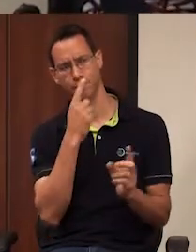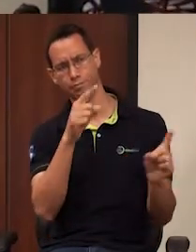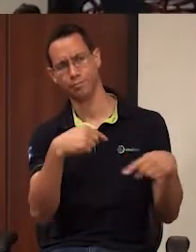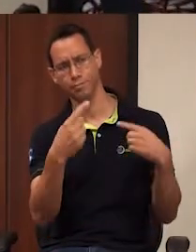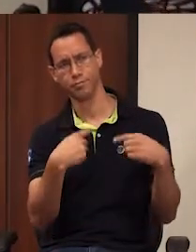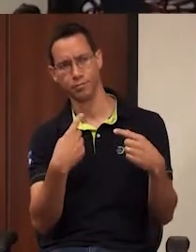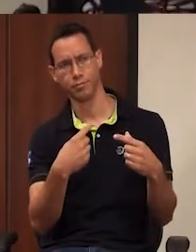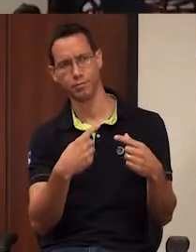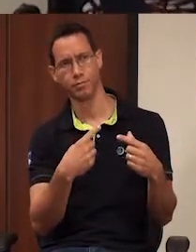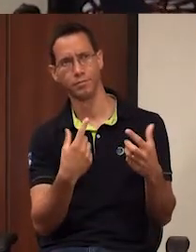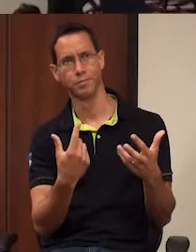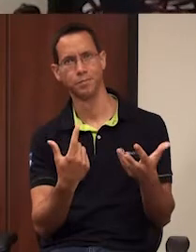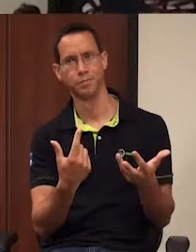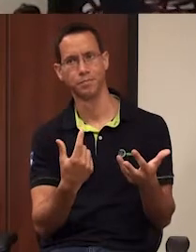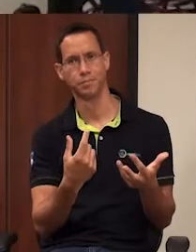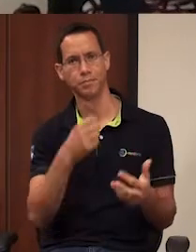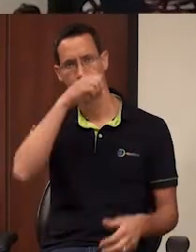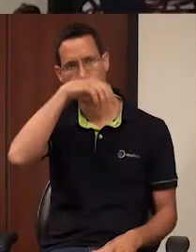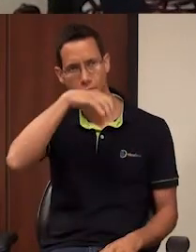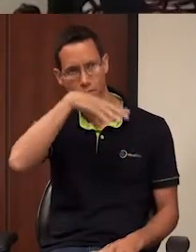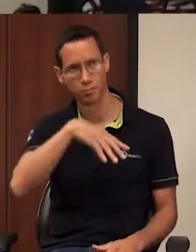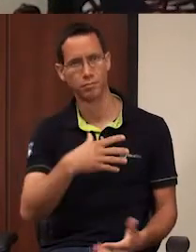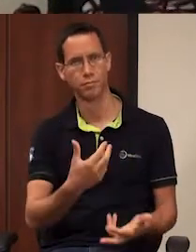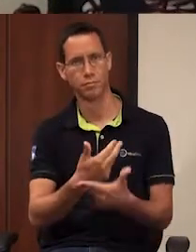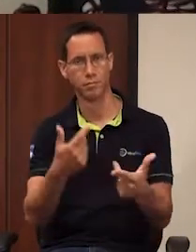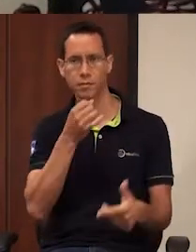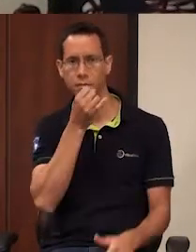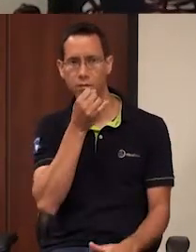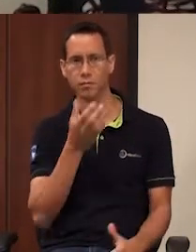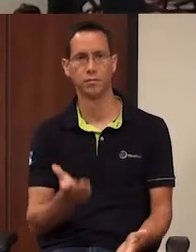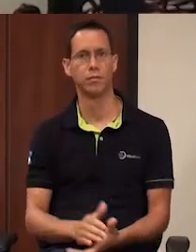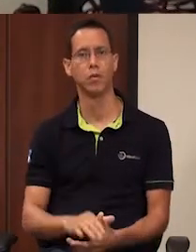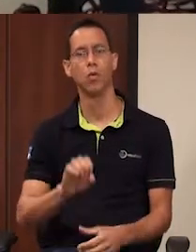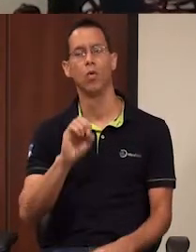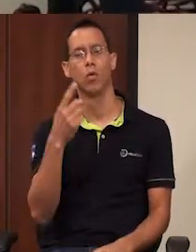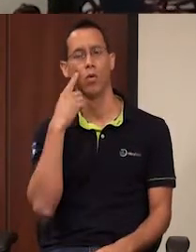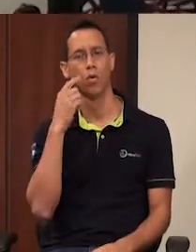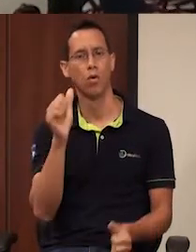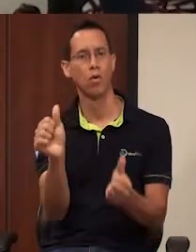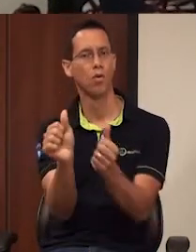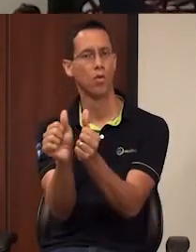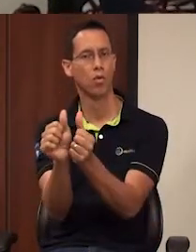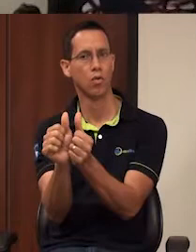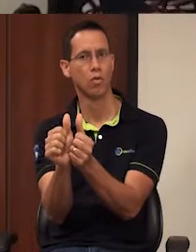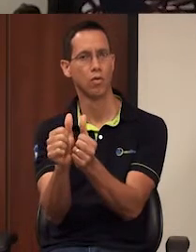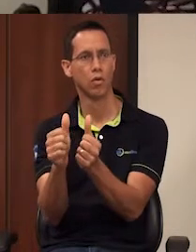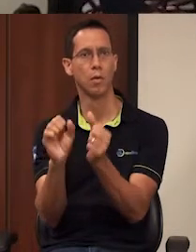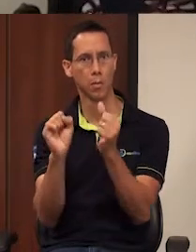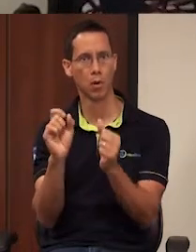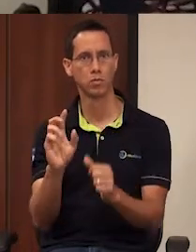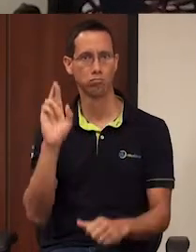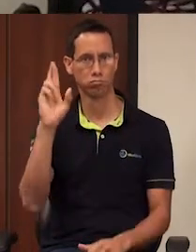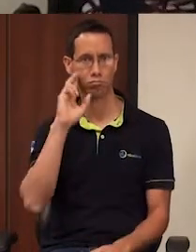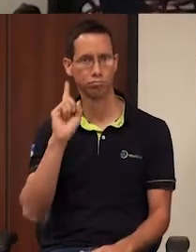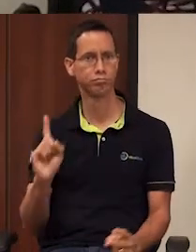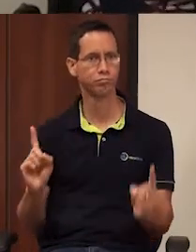violada nesse direito, e aí também, ou tem alguma pessoa que convive diretamente com ela, pode trazer essa questão.